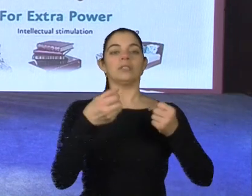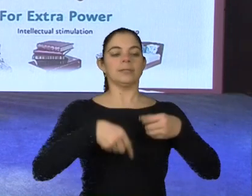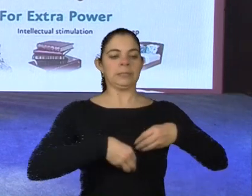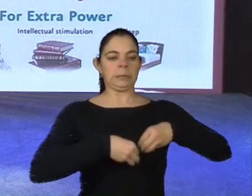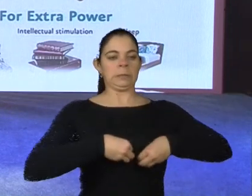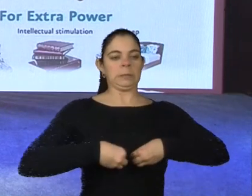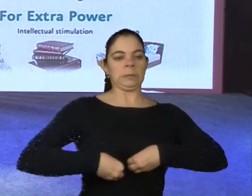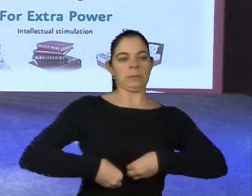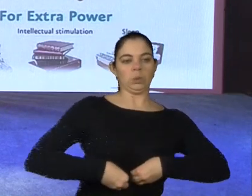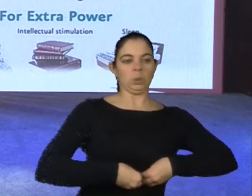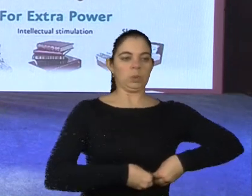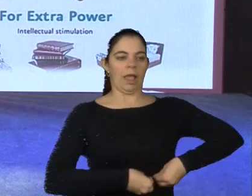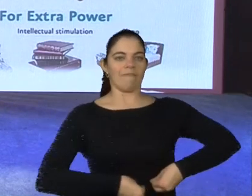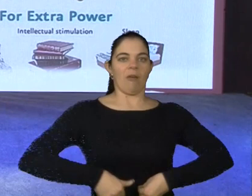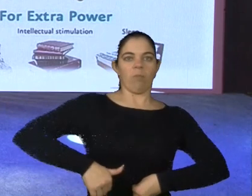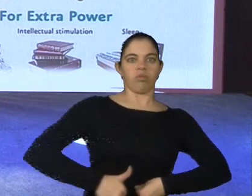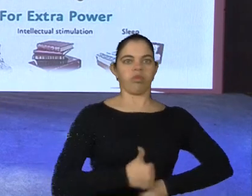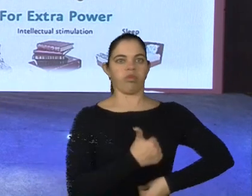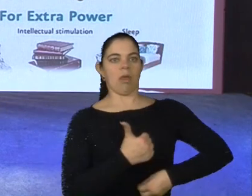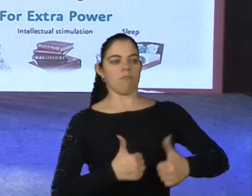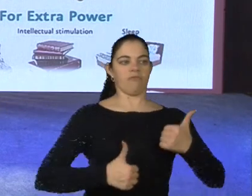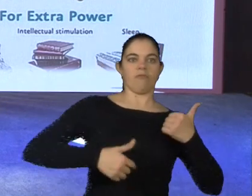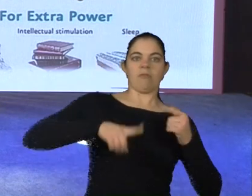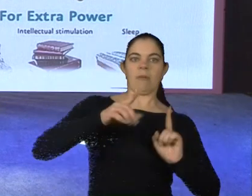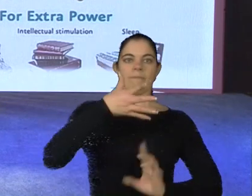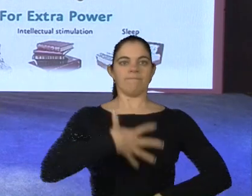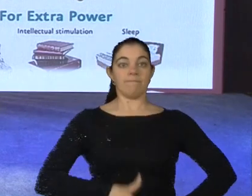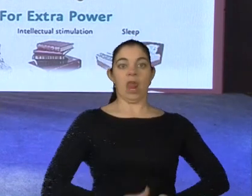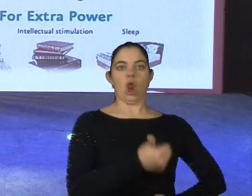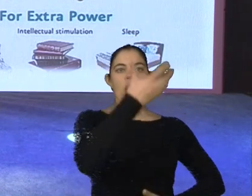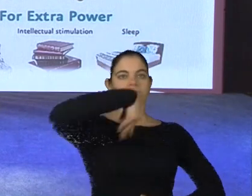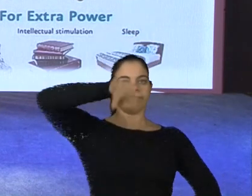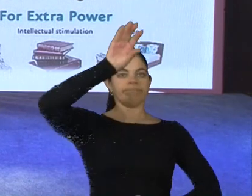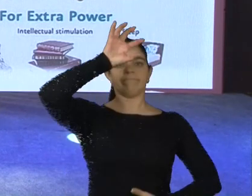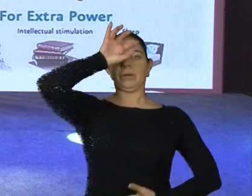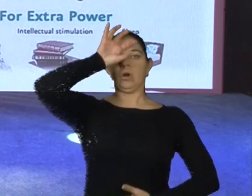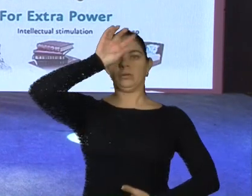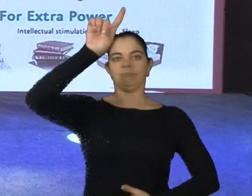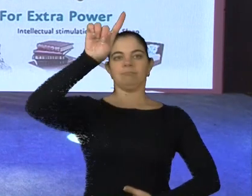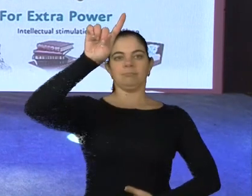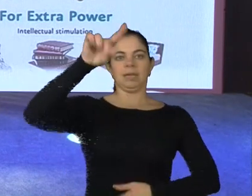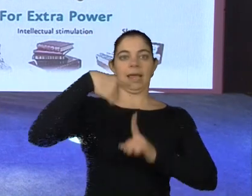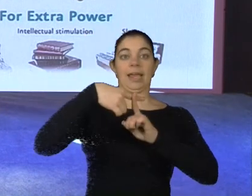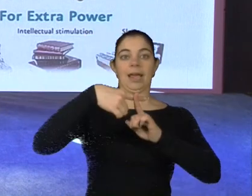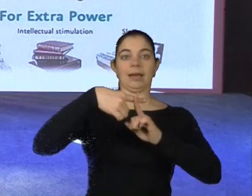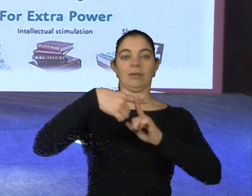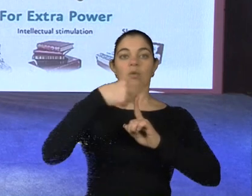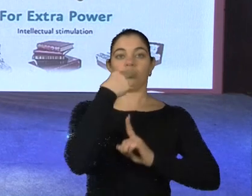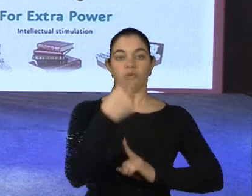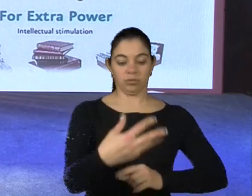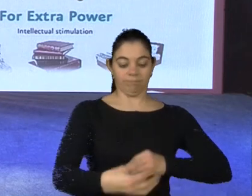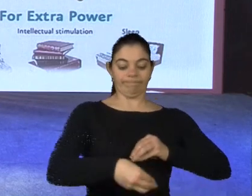ficar disponível para, por exemplo, melhorar a minha memória, esse nutriente. Mas, se eu